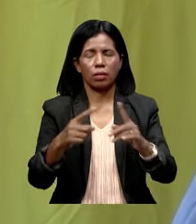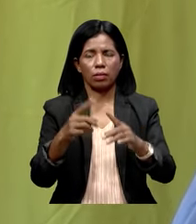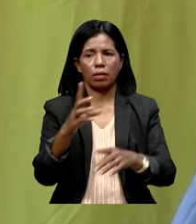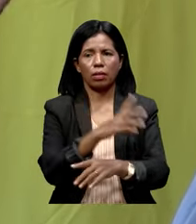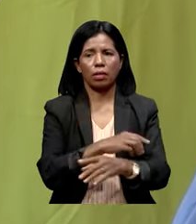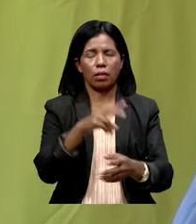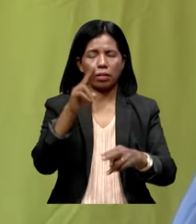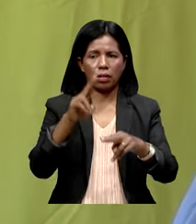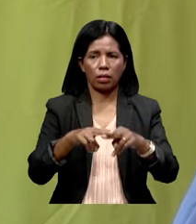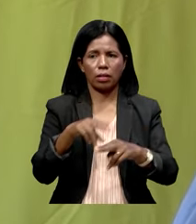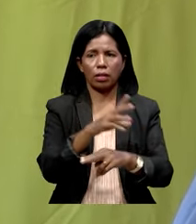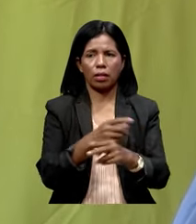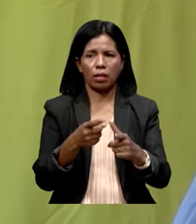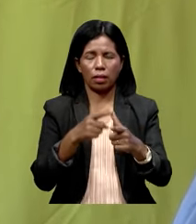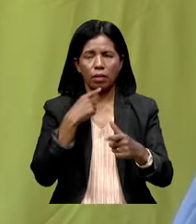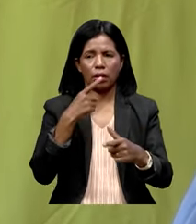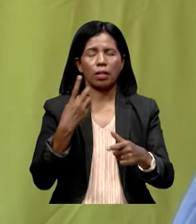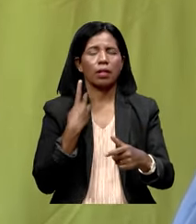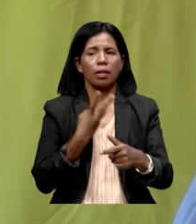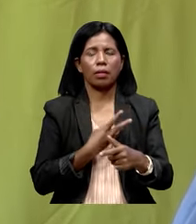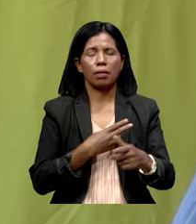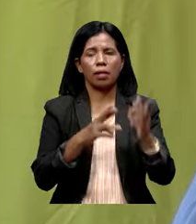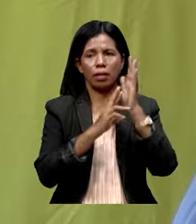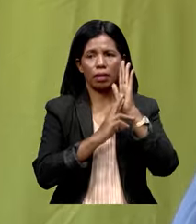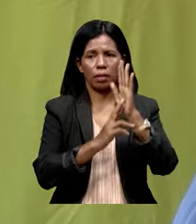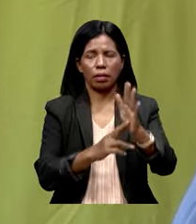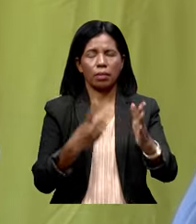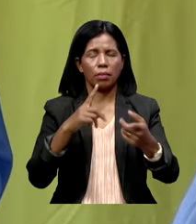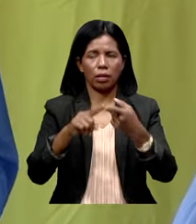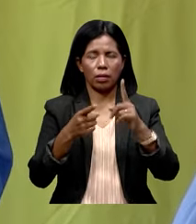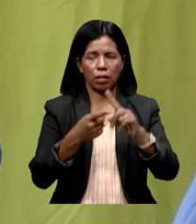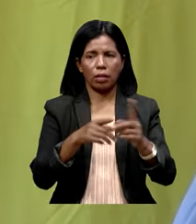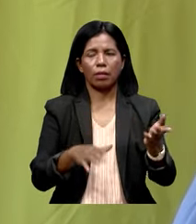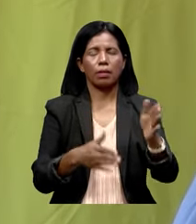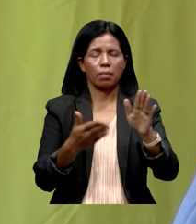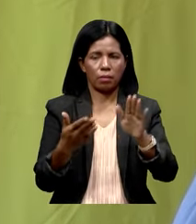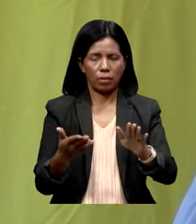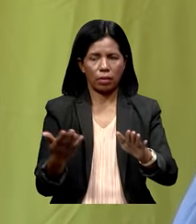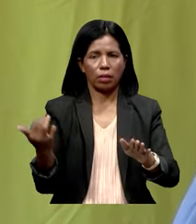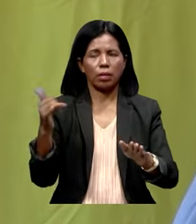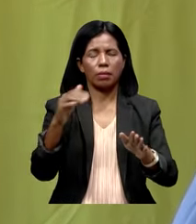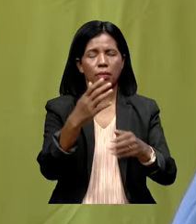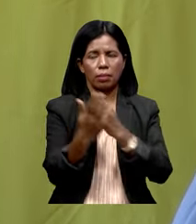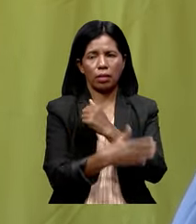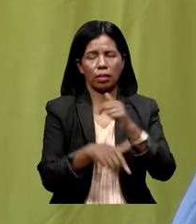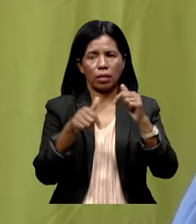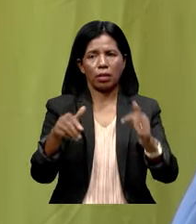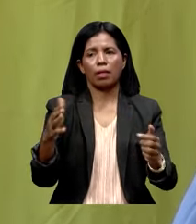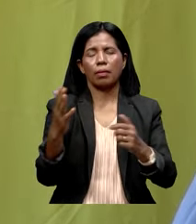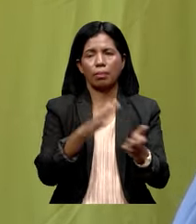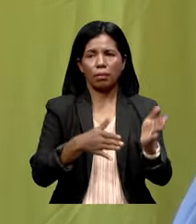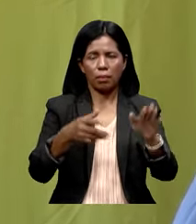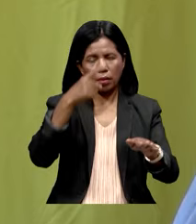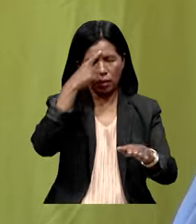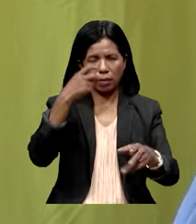ne berante kepe kata ami sira ne representa amne amaluk mate mat bian sira nebe mak mate para irane mate ba tamba